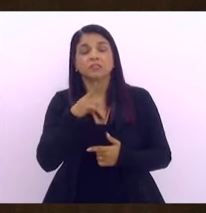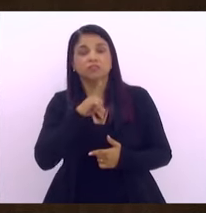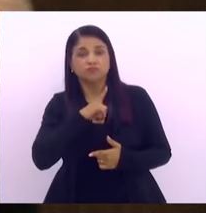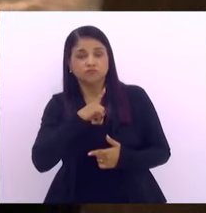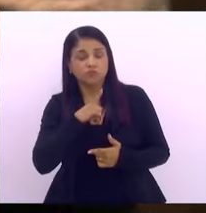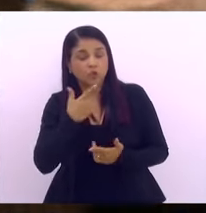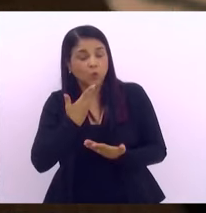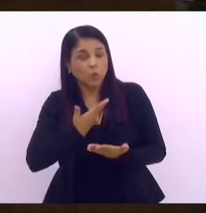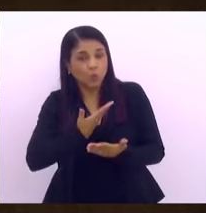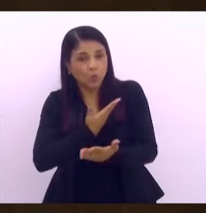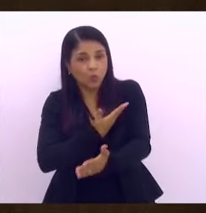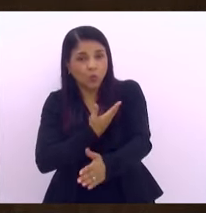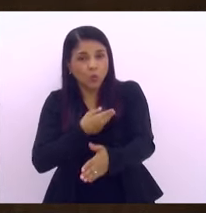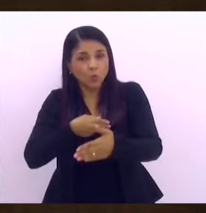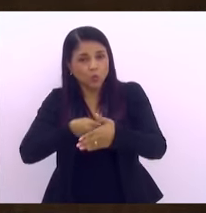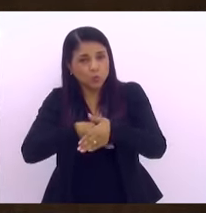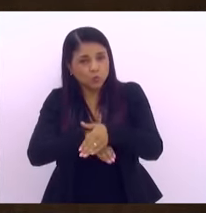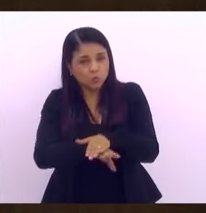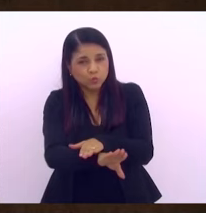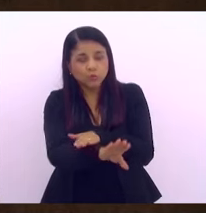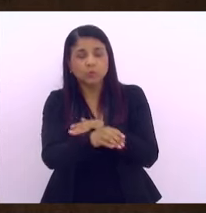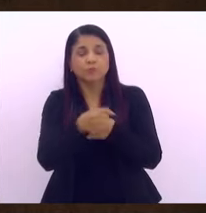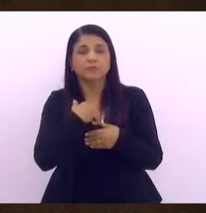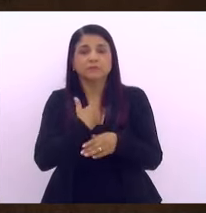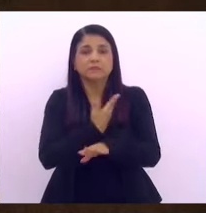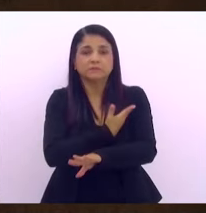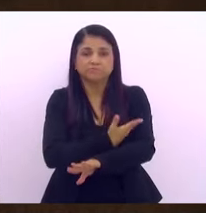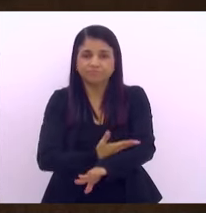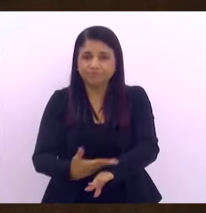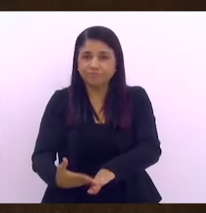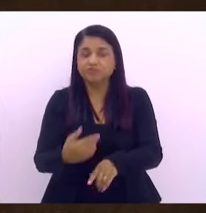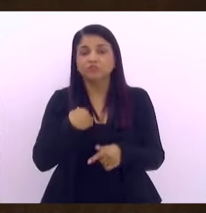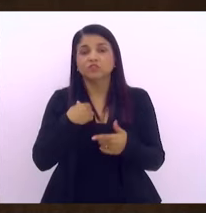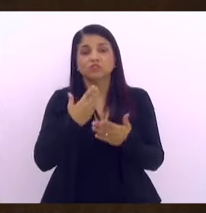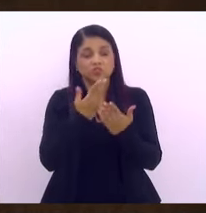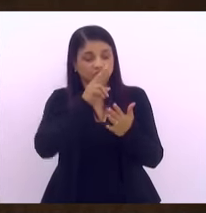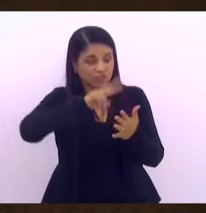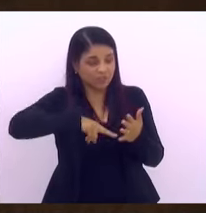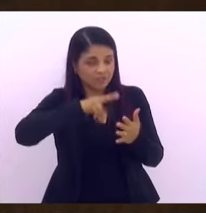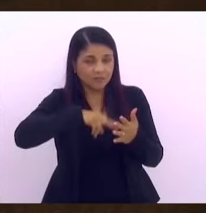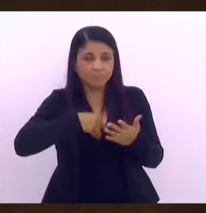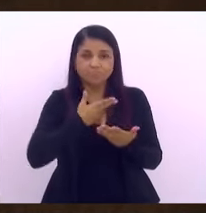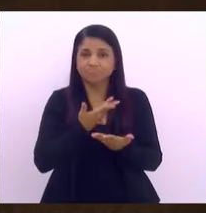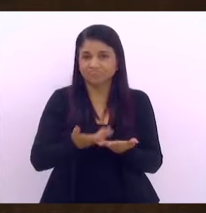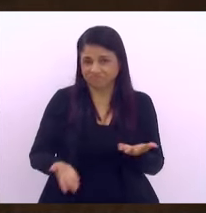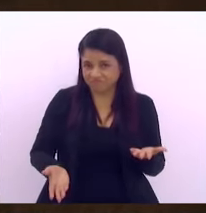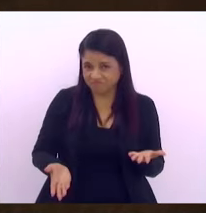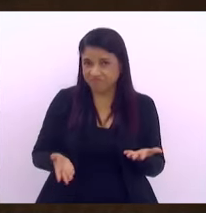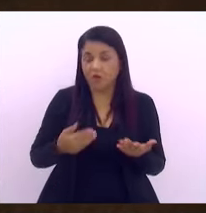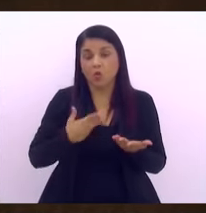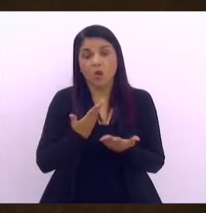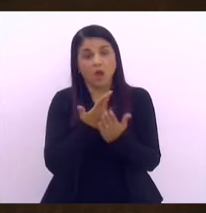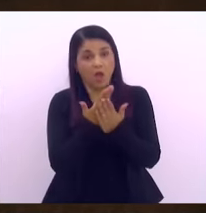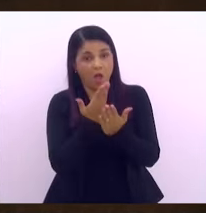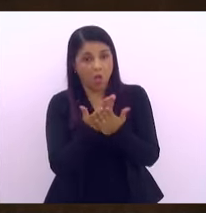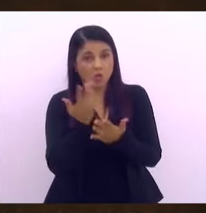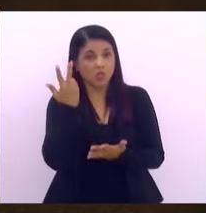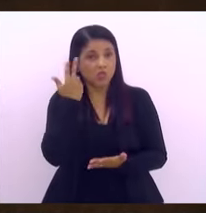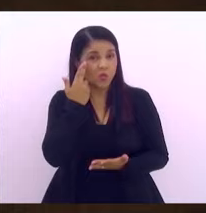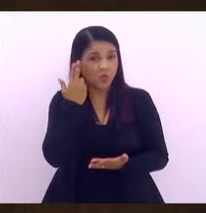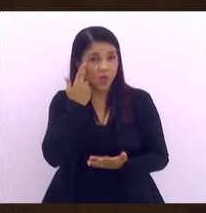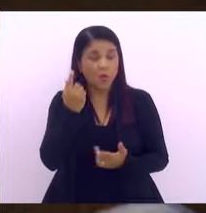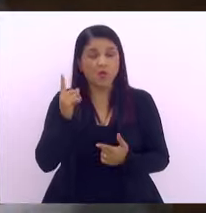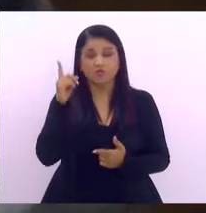de ler, porque ficou online as aulas. E agora que as aulas voltaram ao normal, a